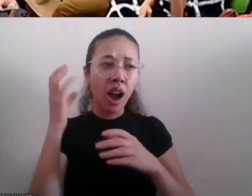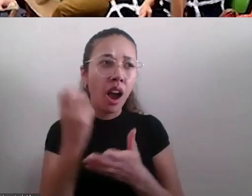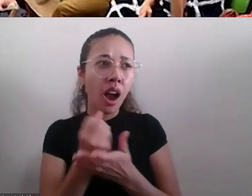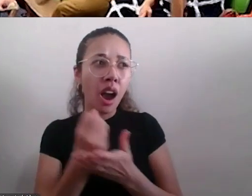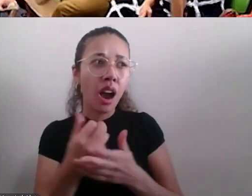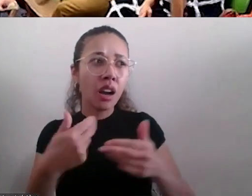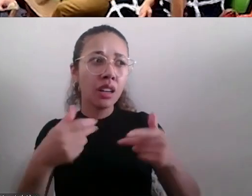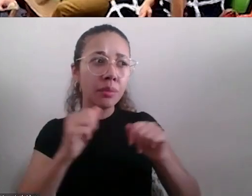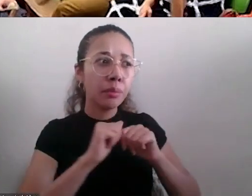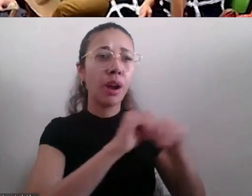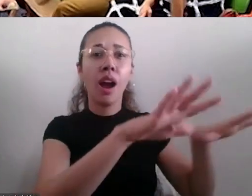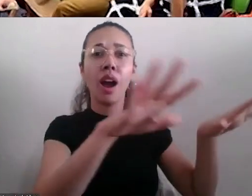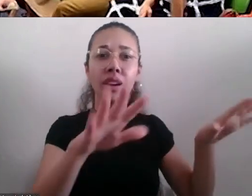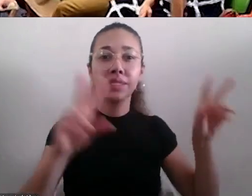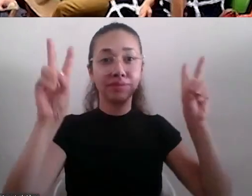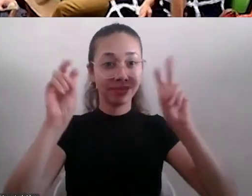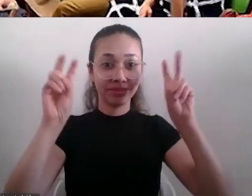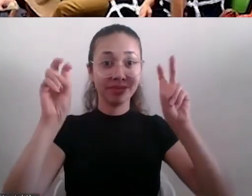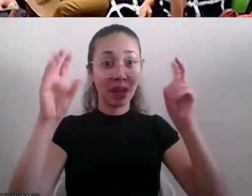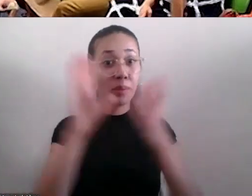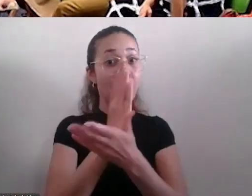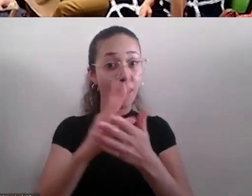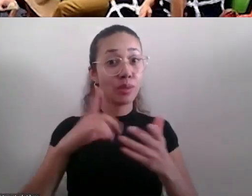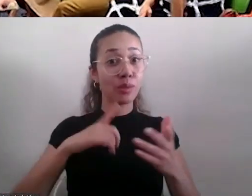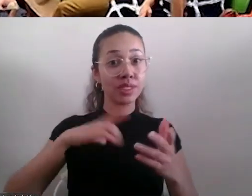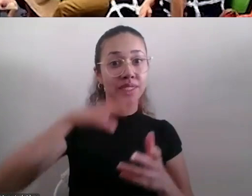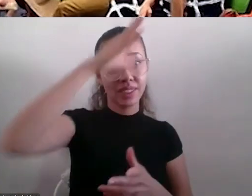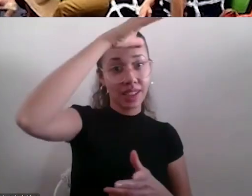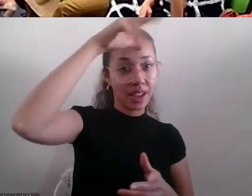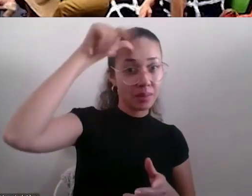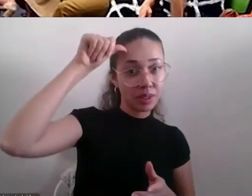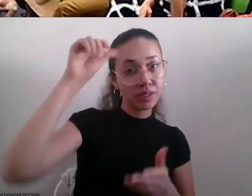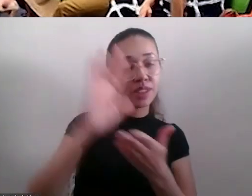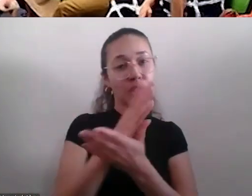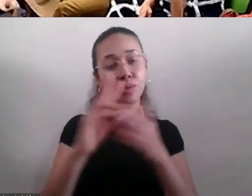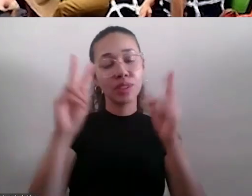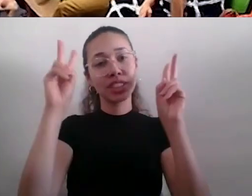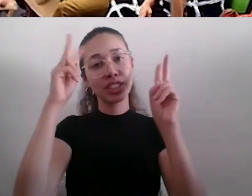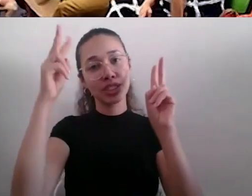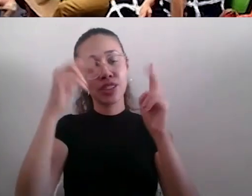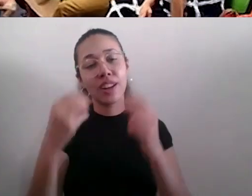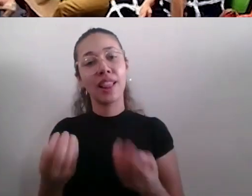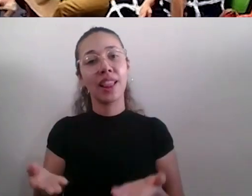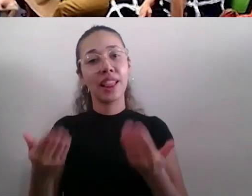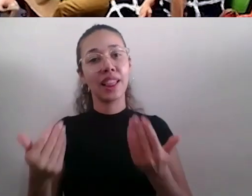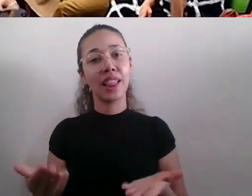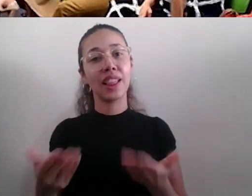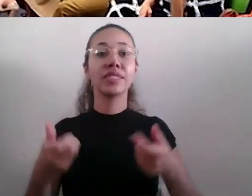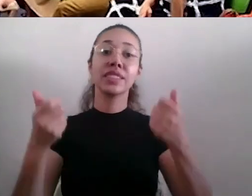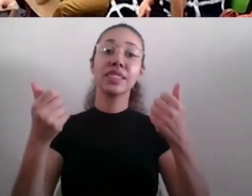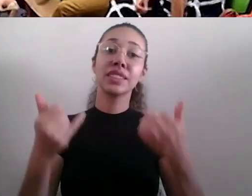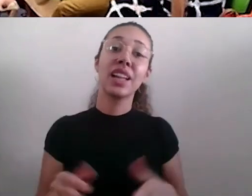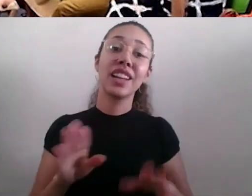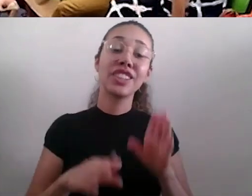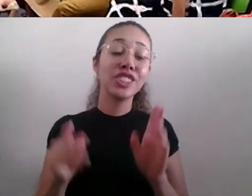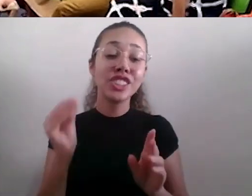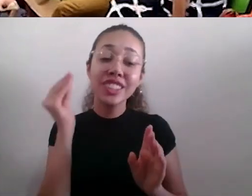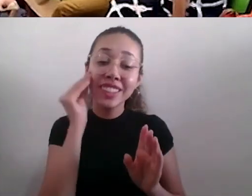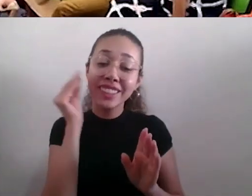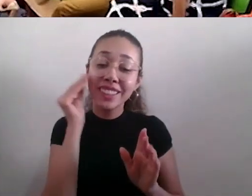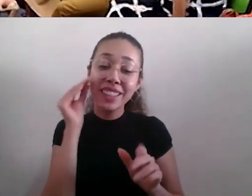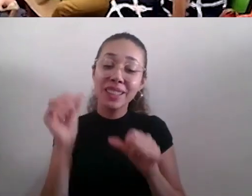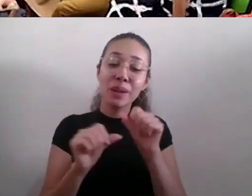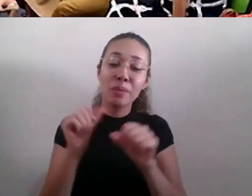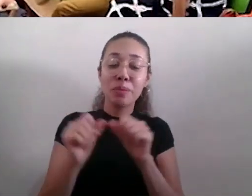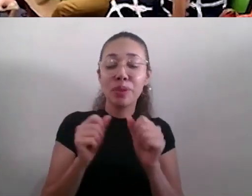na Amazônia, tem histórias mais leves, tem um que você fala assim, ai, a gente tenta ser fofa, mas não consegue. A